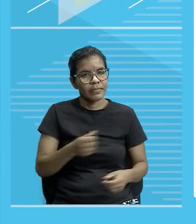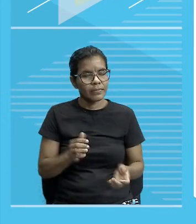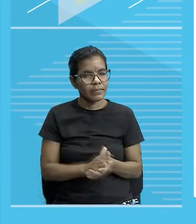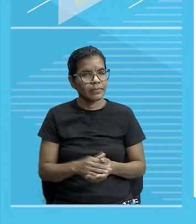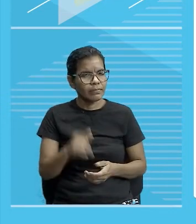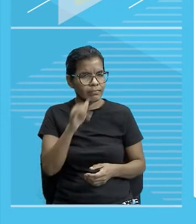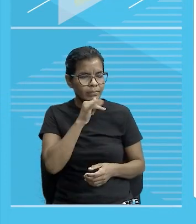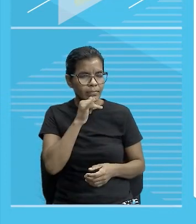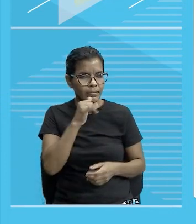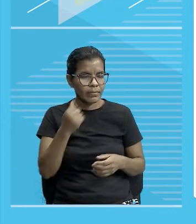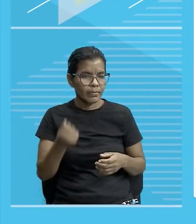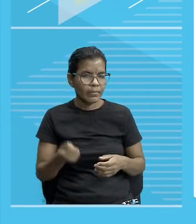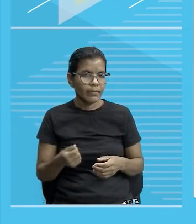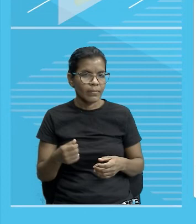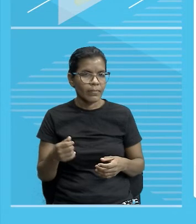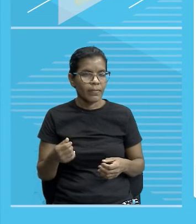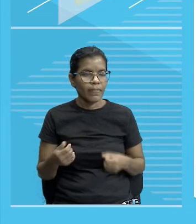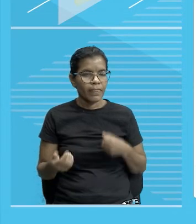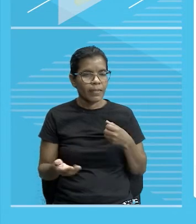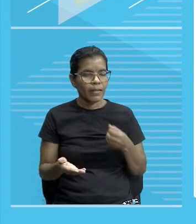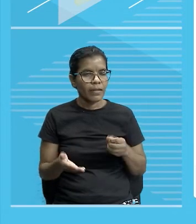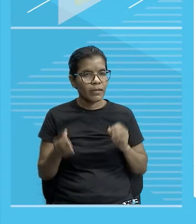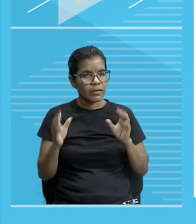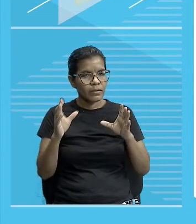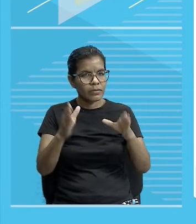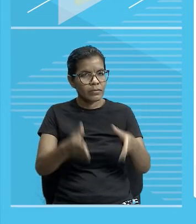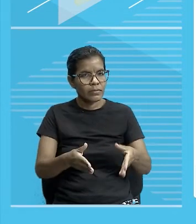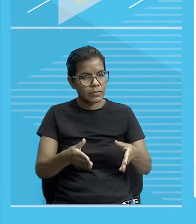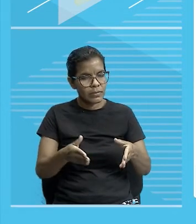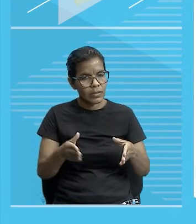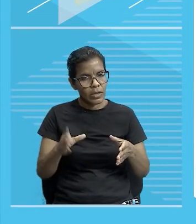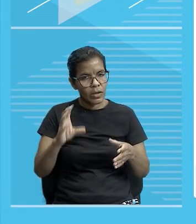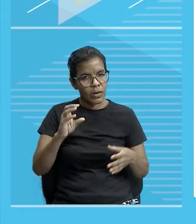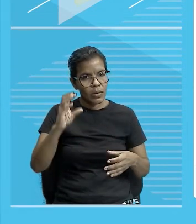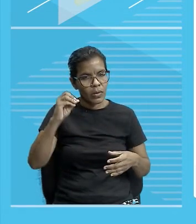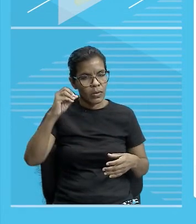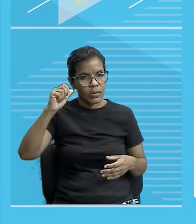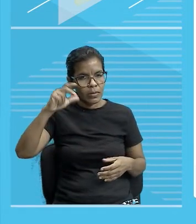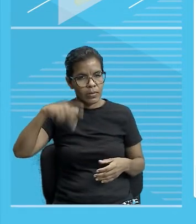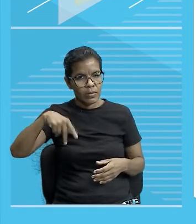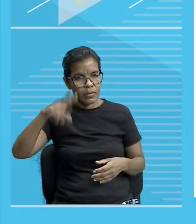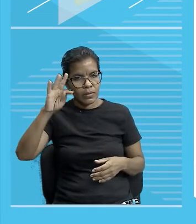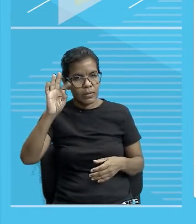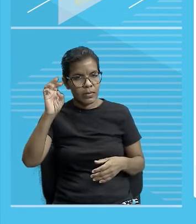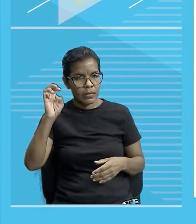vamos lá eu contrato Francisca para